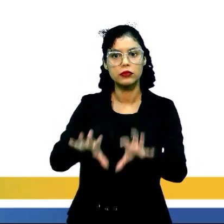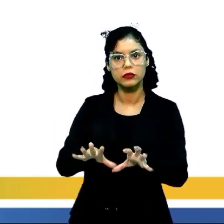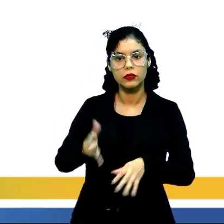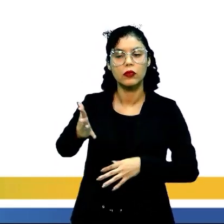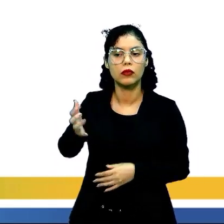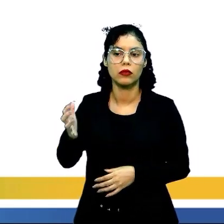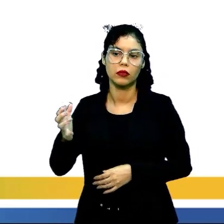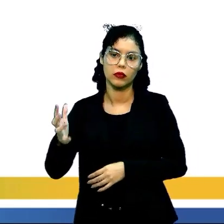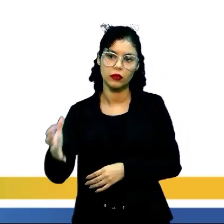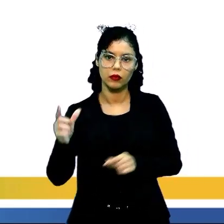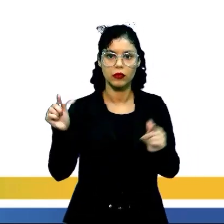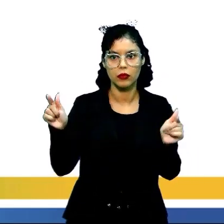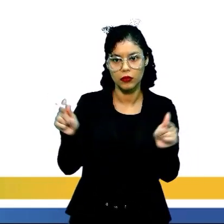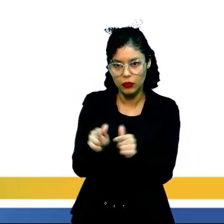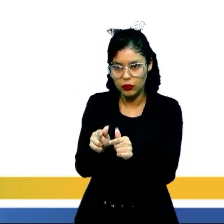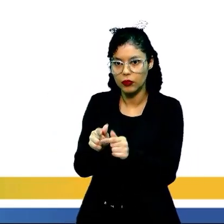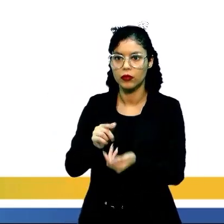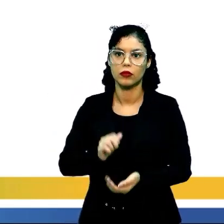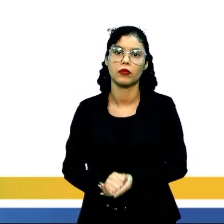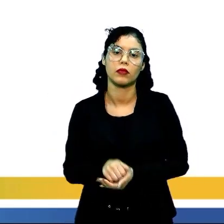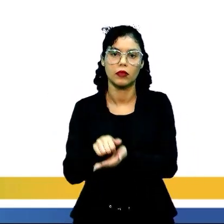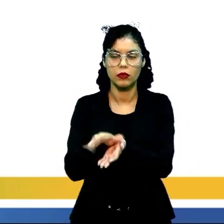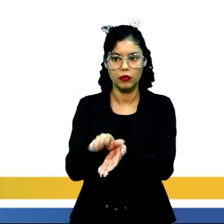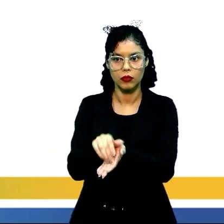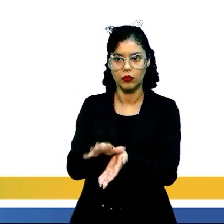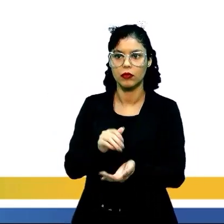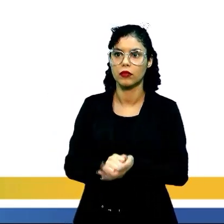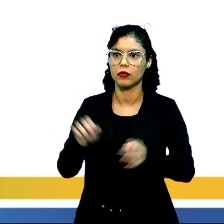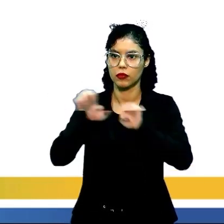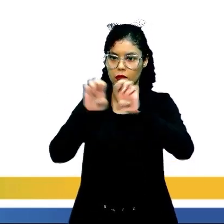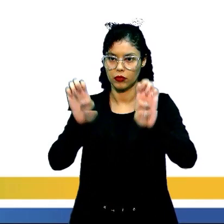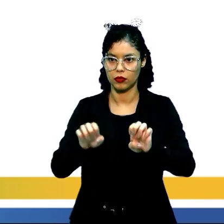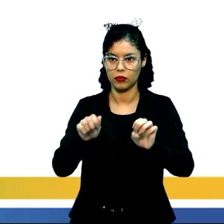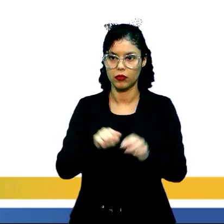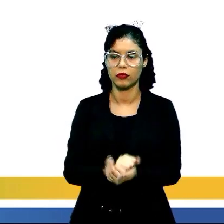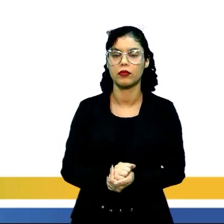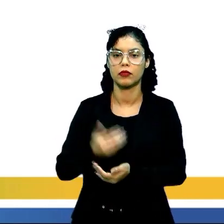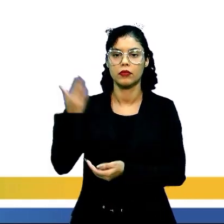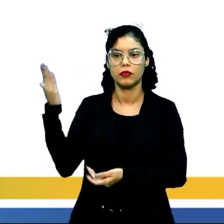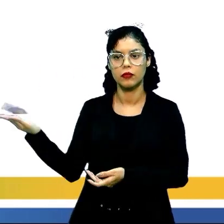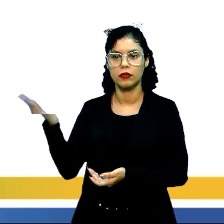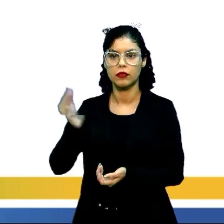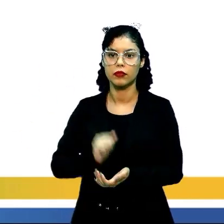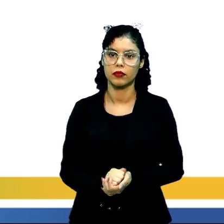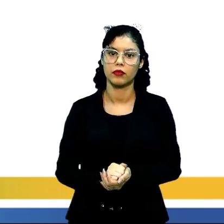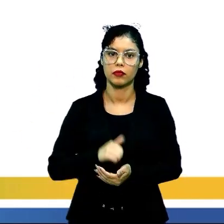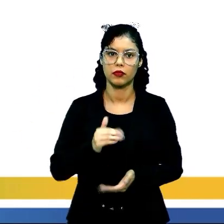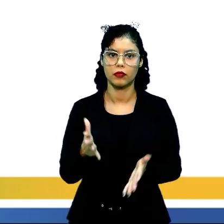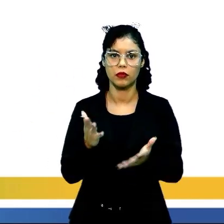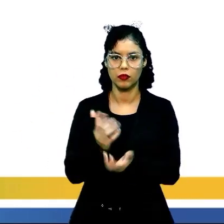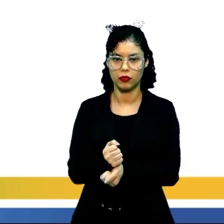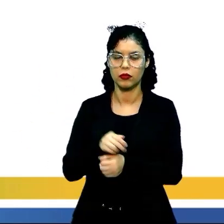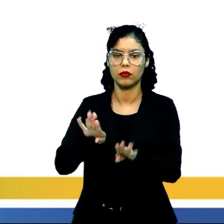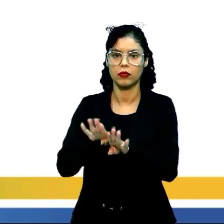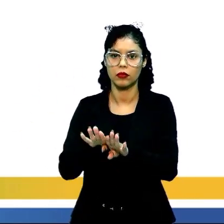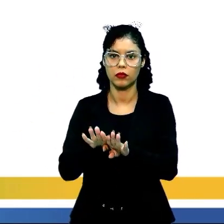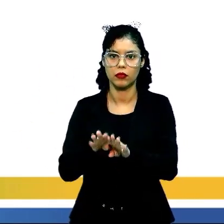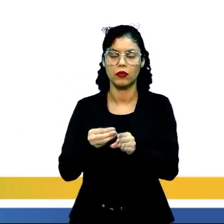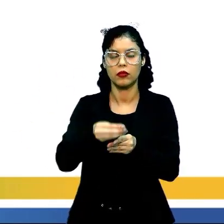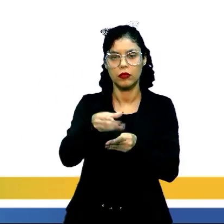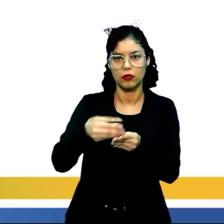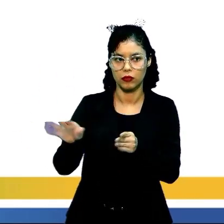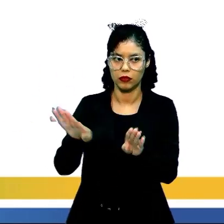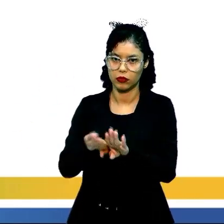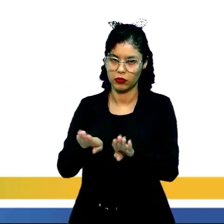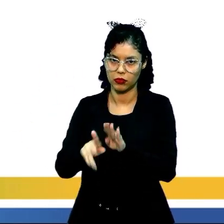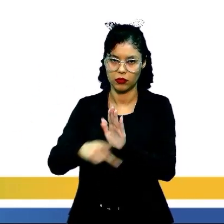caso, micro-organismos patogênicos são eliminados. O esquema a seguir mostra uma ETA desde a captação até a distribuição da